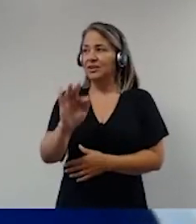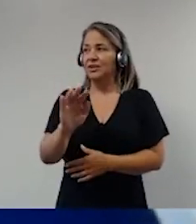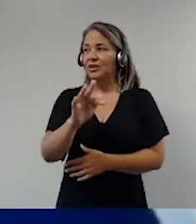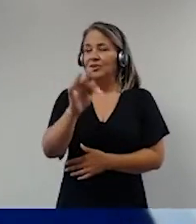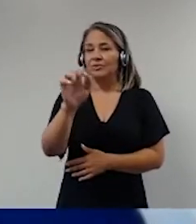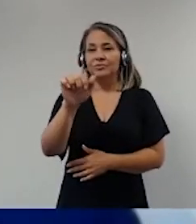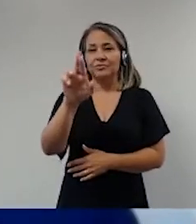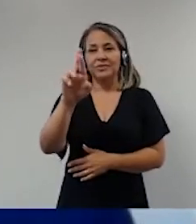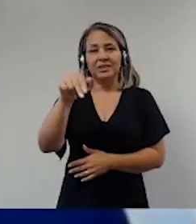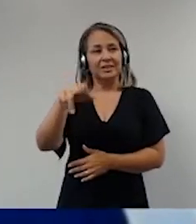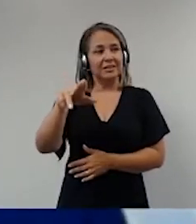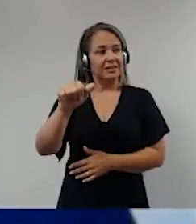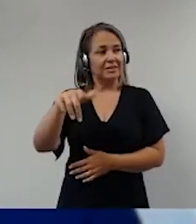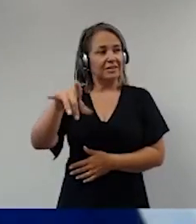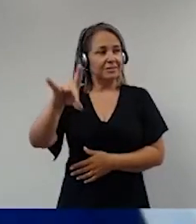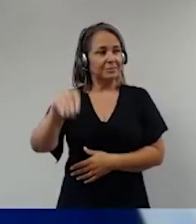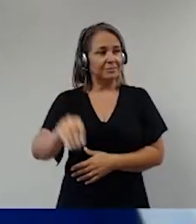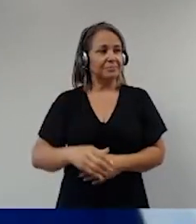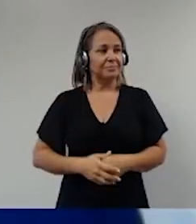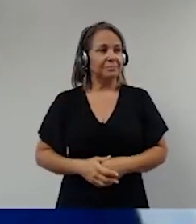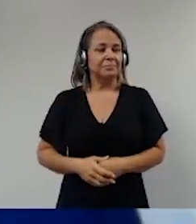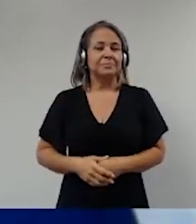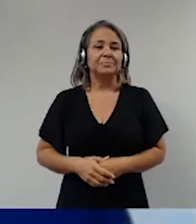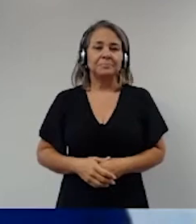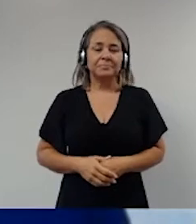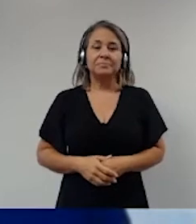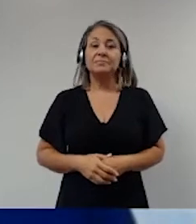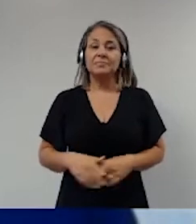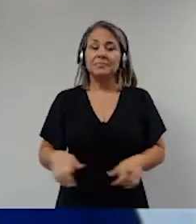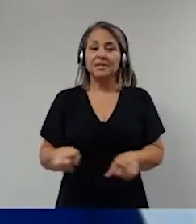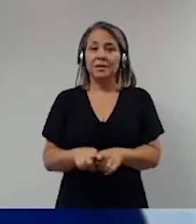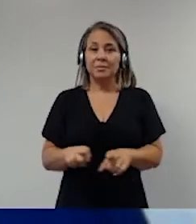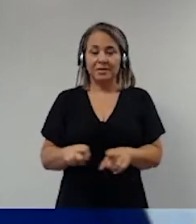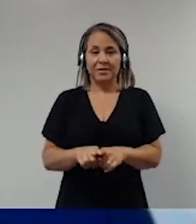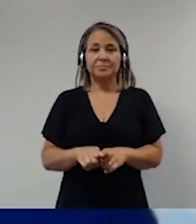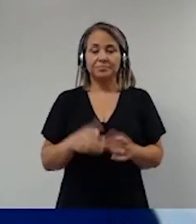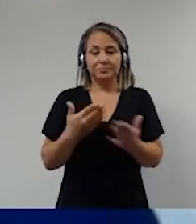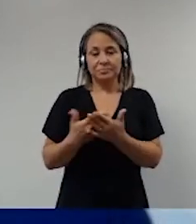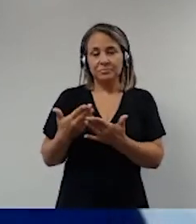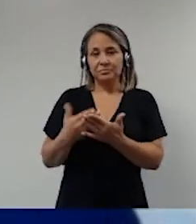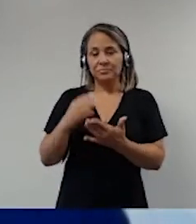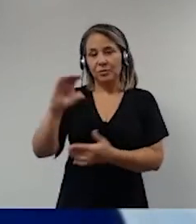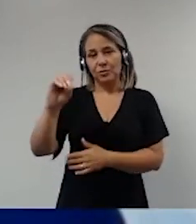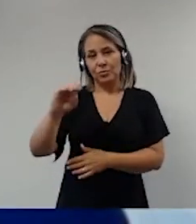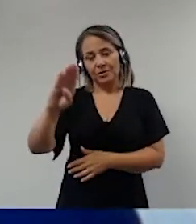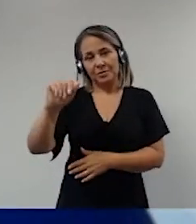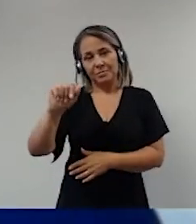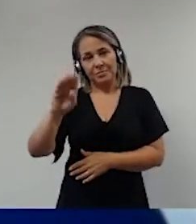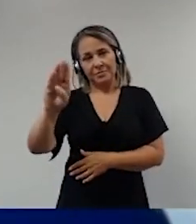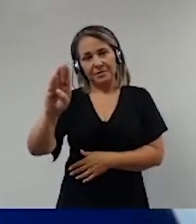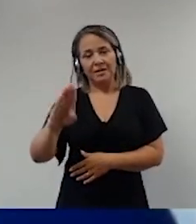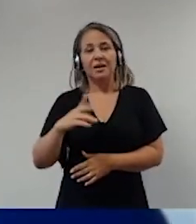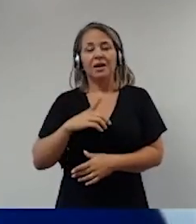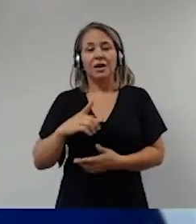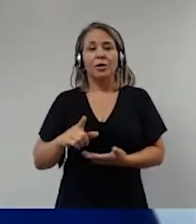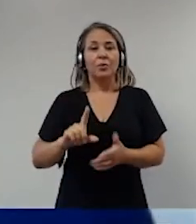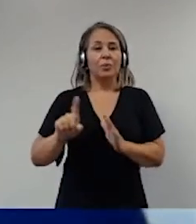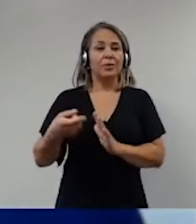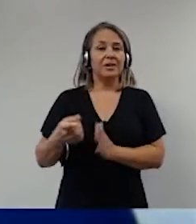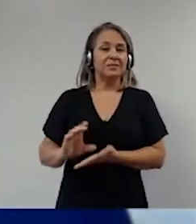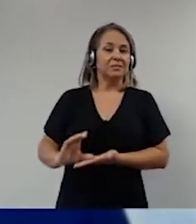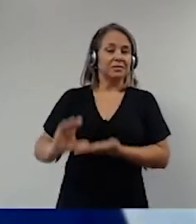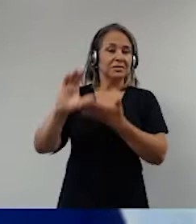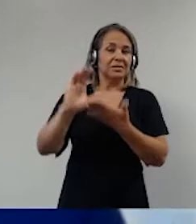Marinella. E o nosso ex-presidente e atual presidente da Comissão de Estudos Constitucionais da OAB, o ex-conselheiro